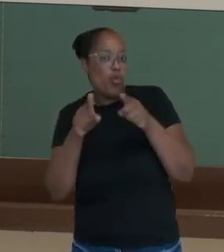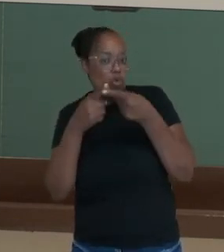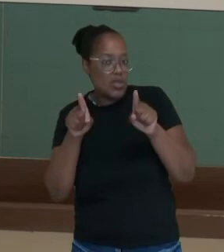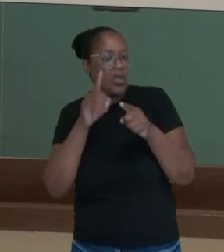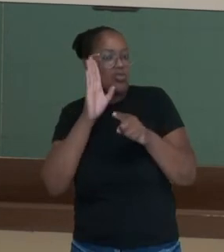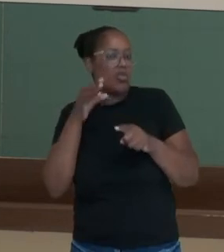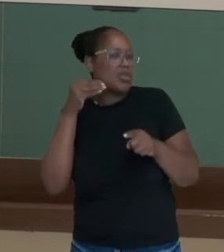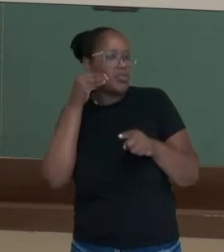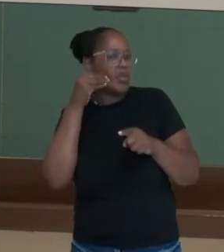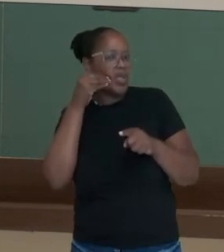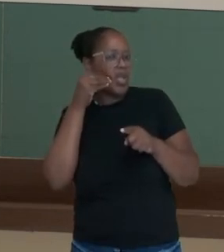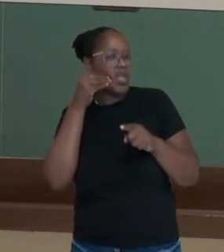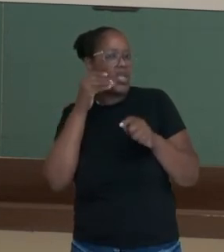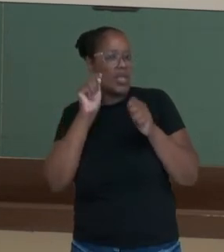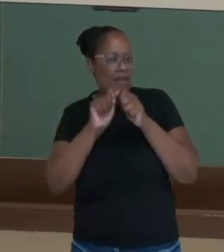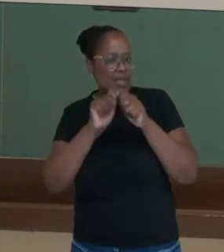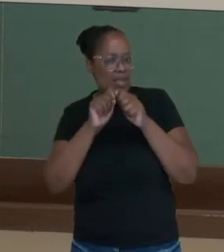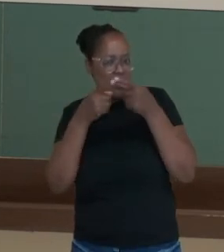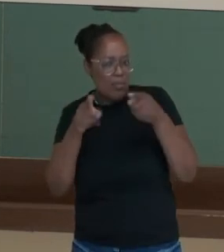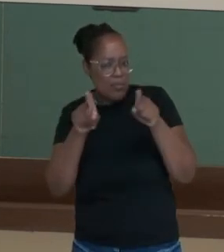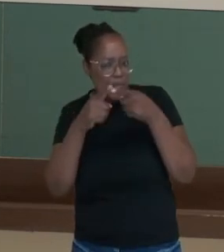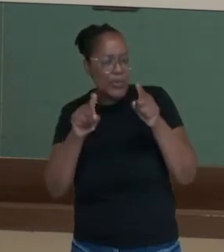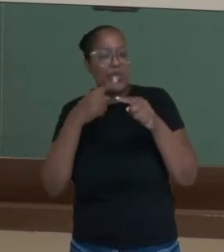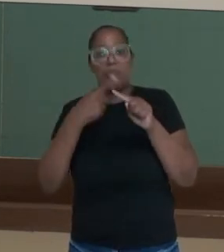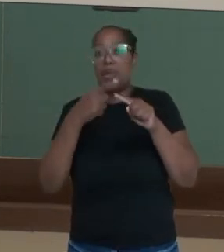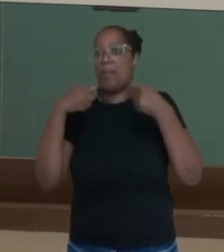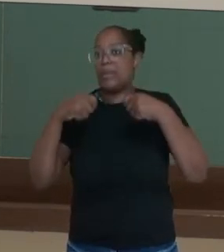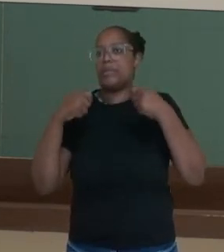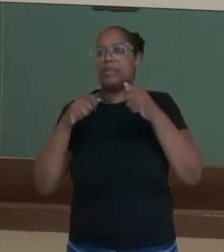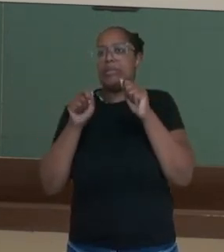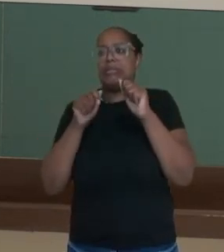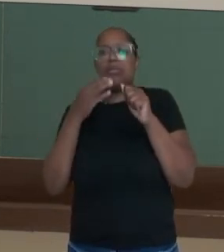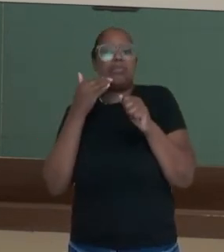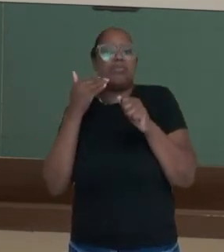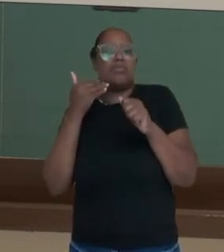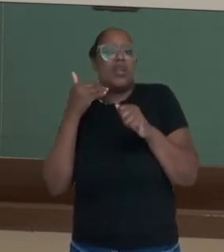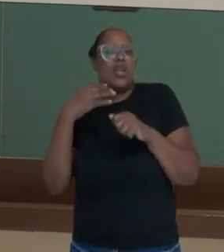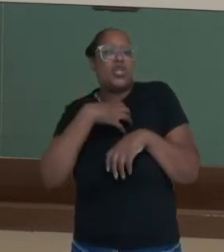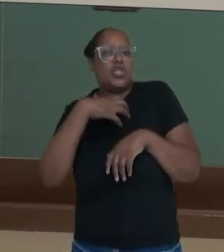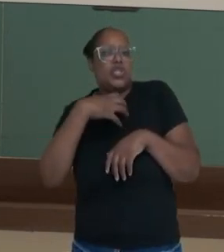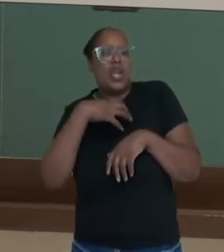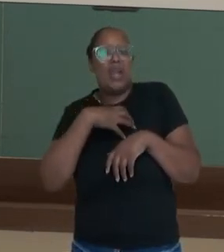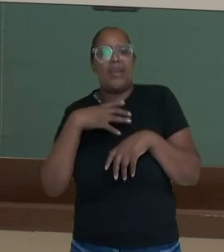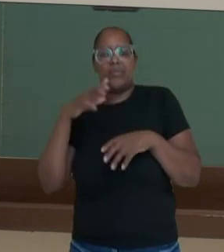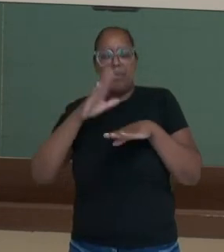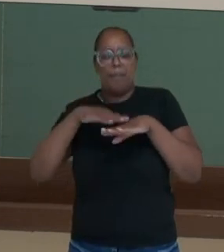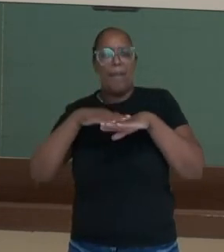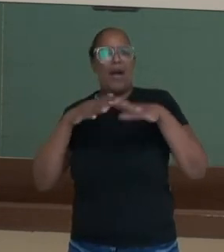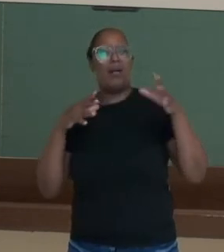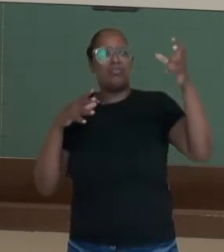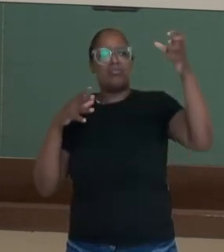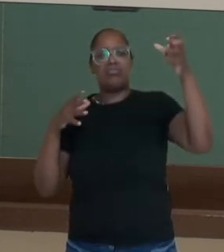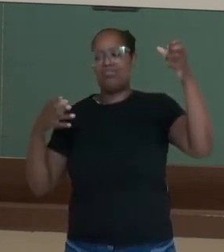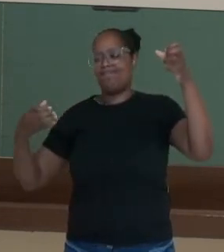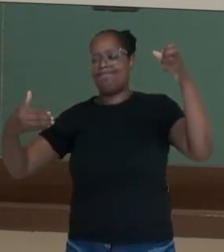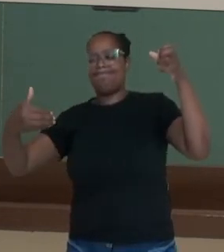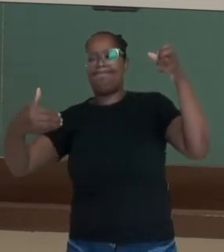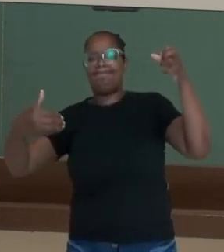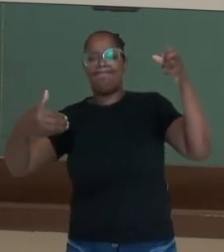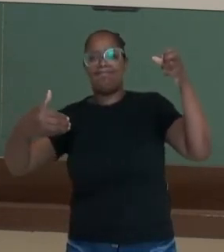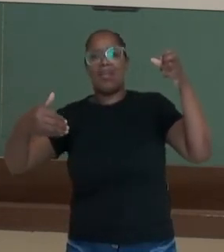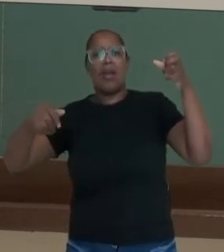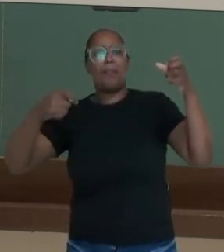certa coordenação ali dos movimentos, né? Você tem que segurar com uma mão, tocar com a outra e